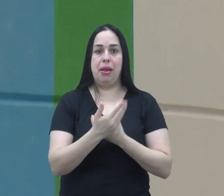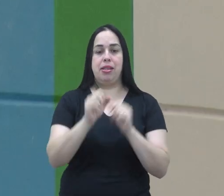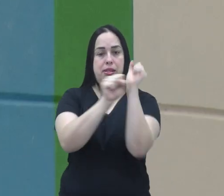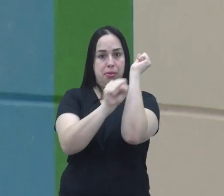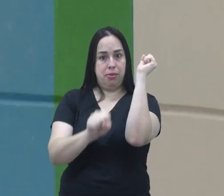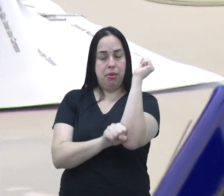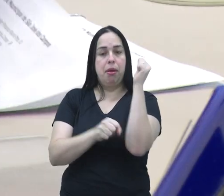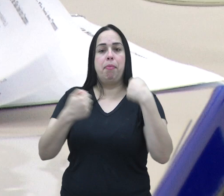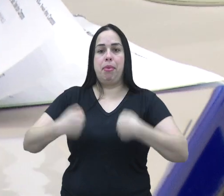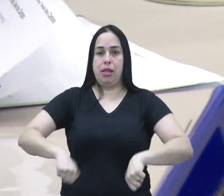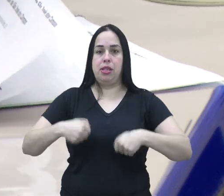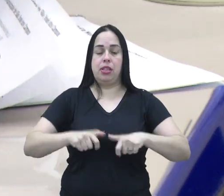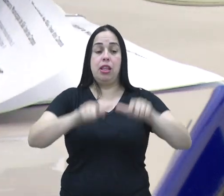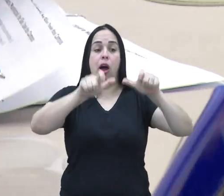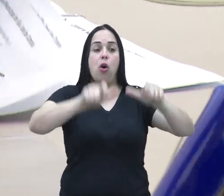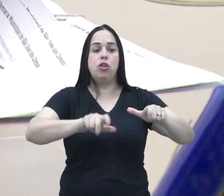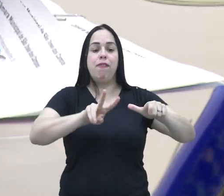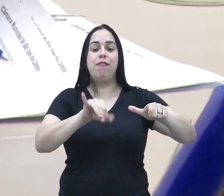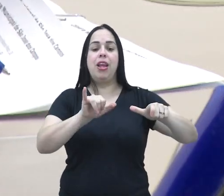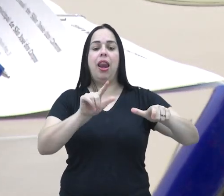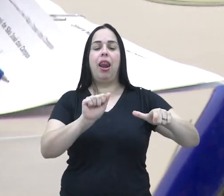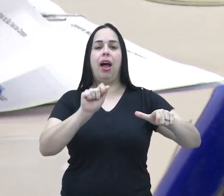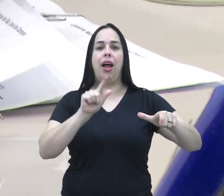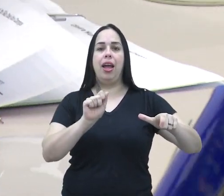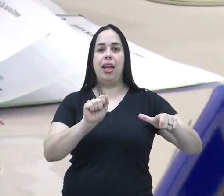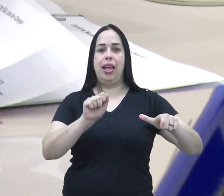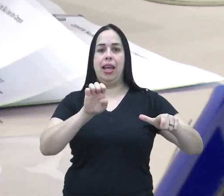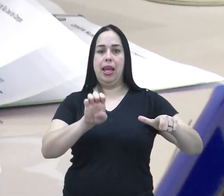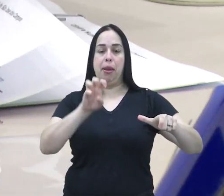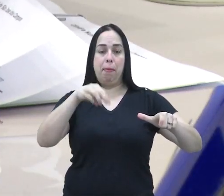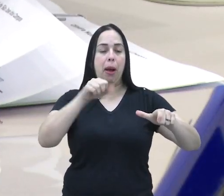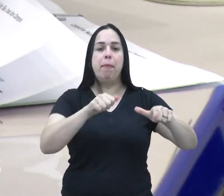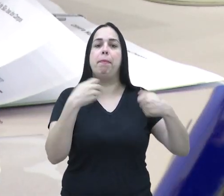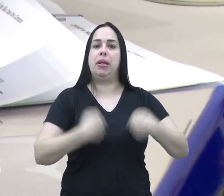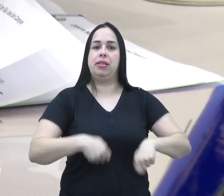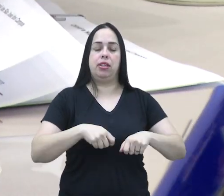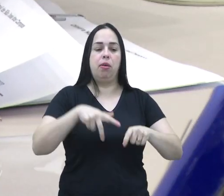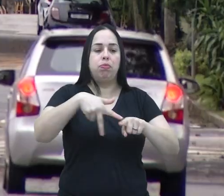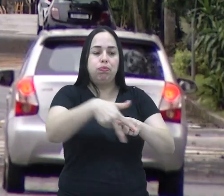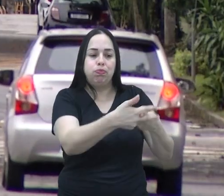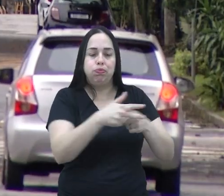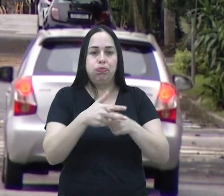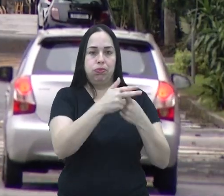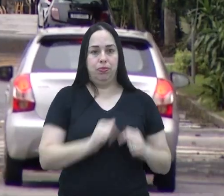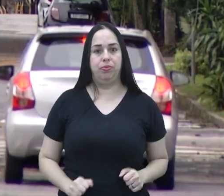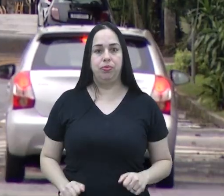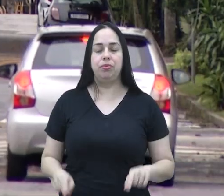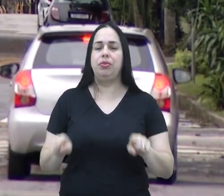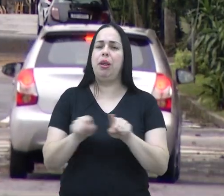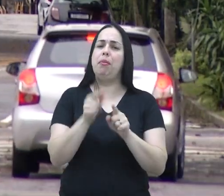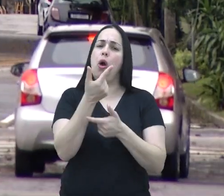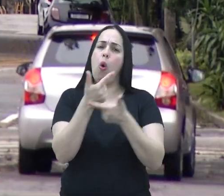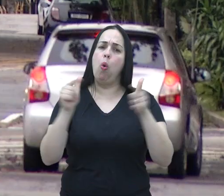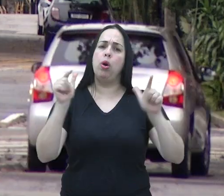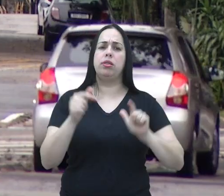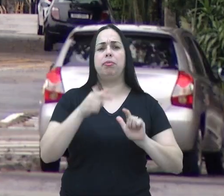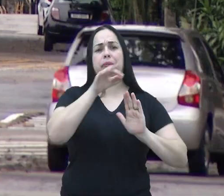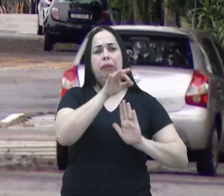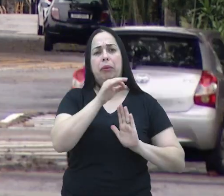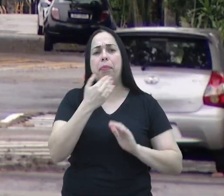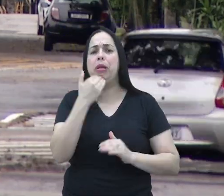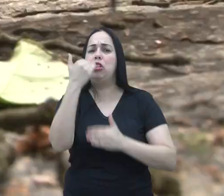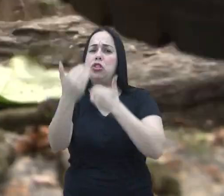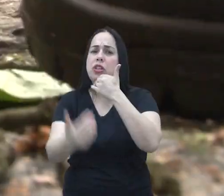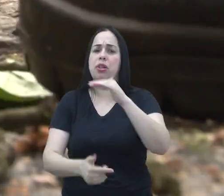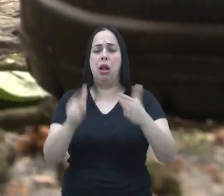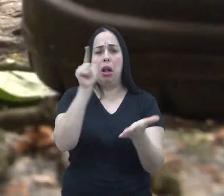adutora na Vila Ema. Entre os 116 itens lidos, foram 71 indicações que apontam serviços e melhorias em áreas